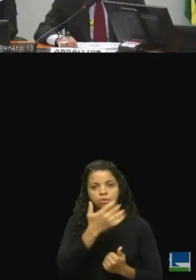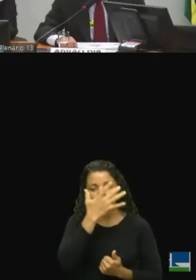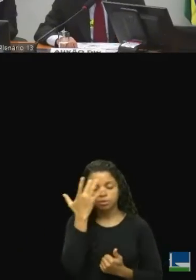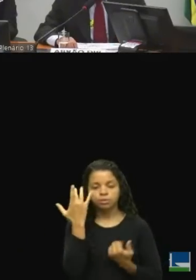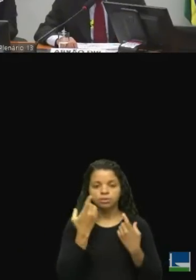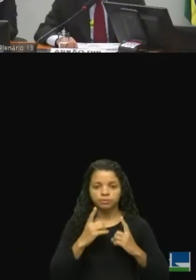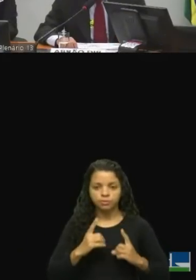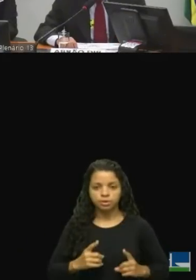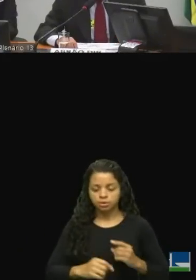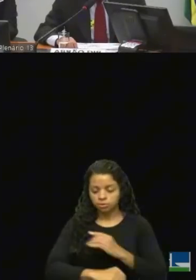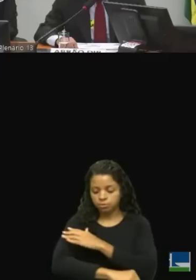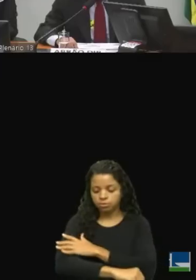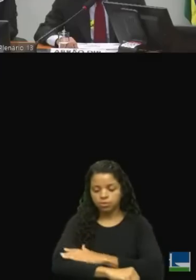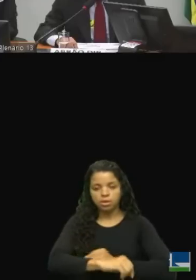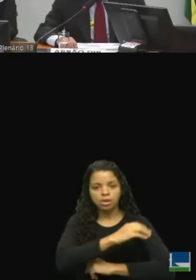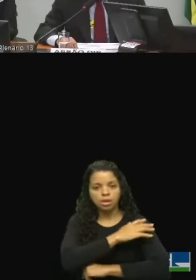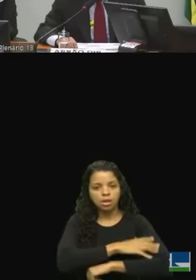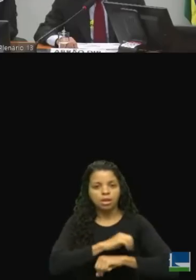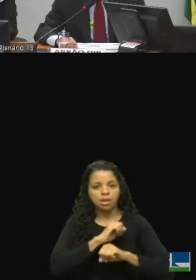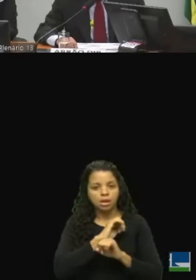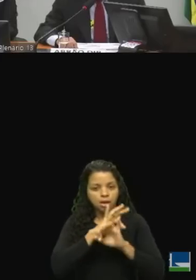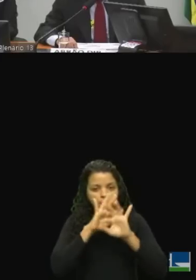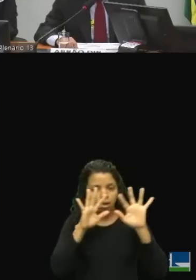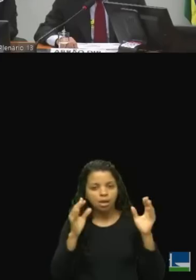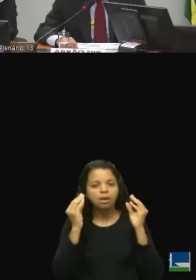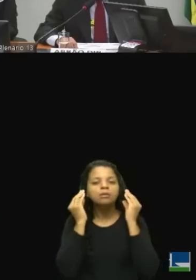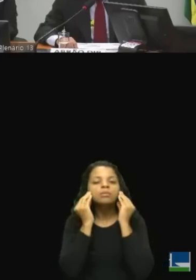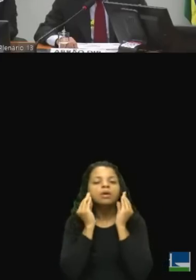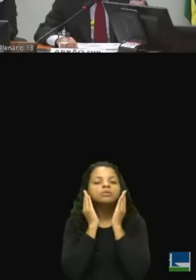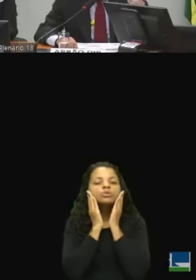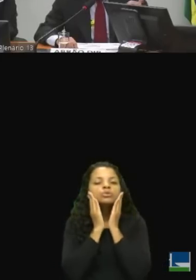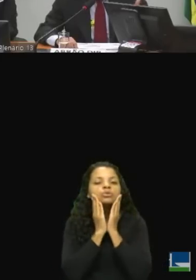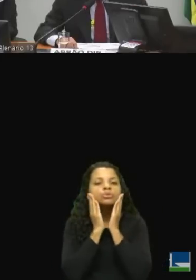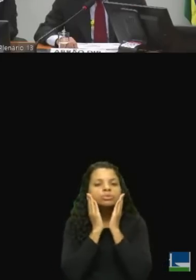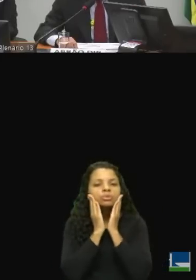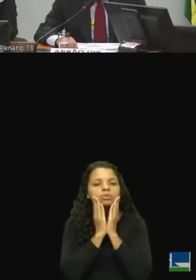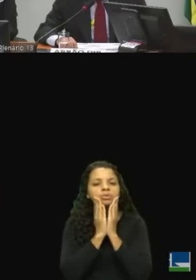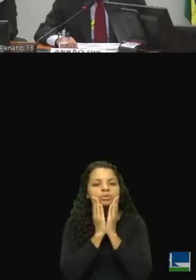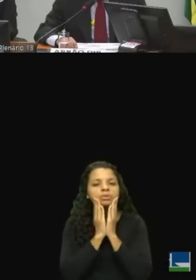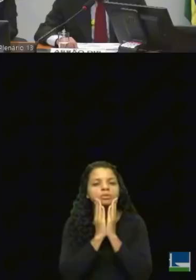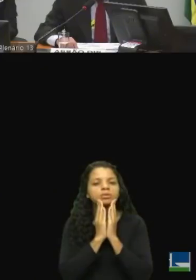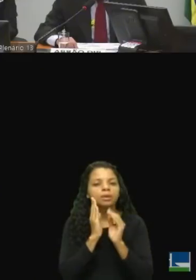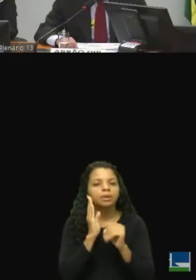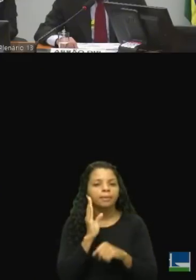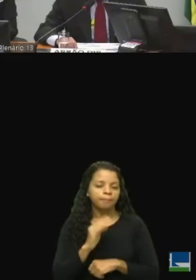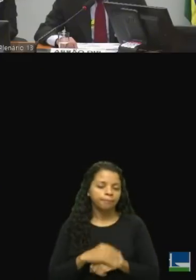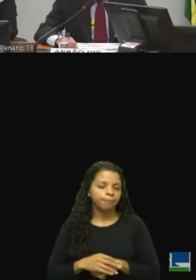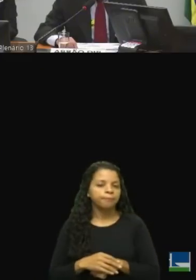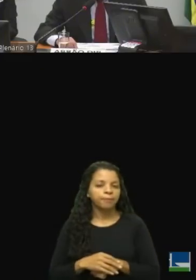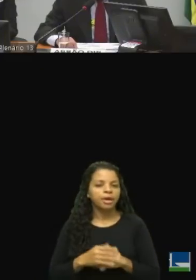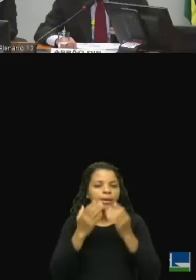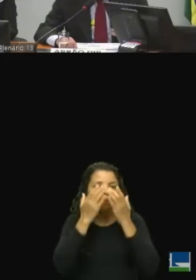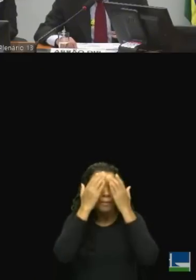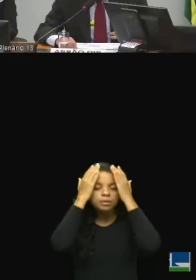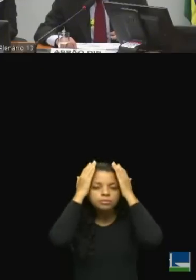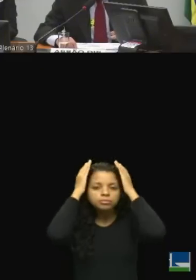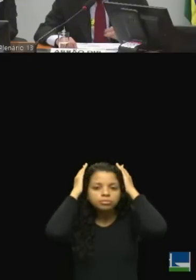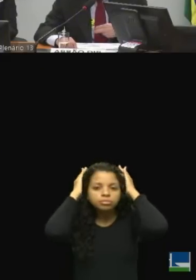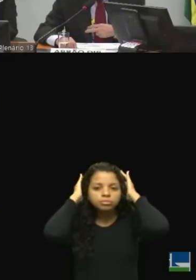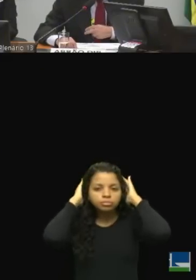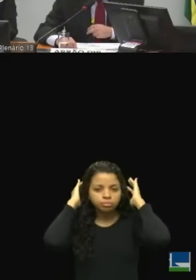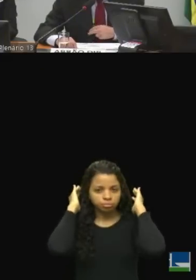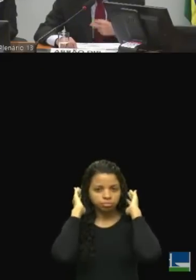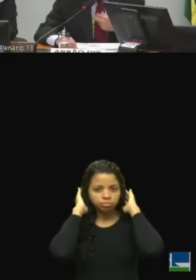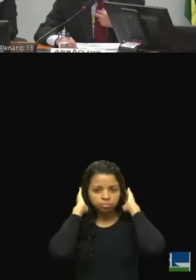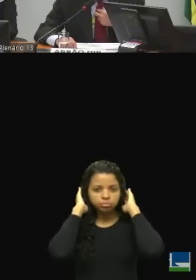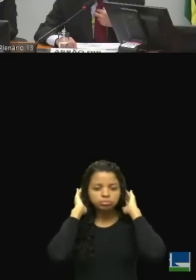pele lisa, barba bem baixinha, grisalha, cabelos escuros penteados para trás, ficando grisalhos também, visto um